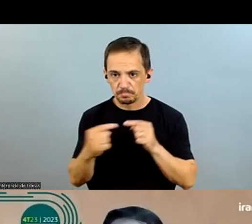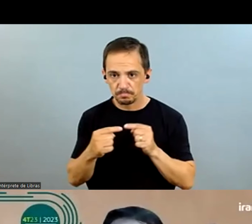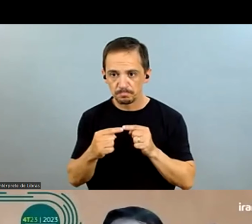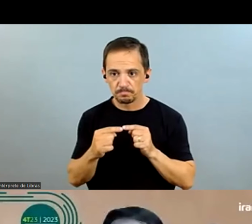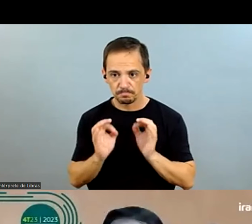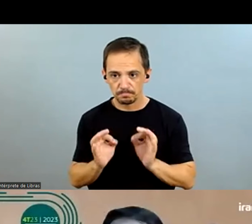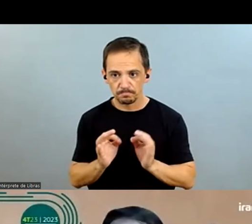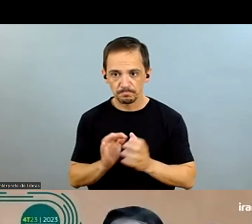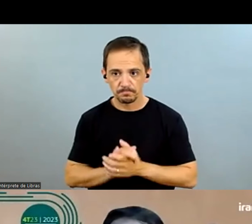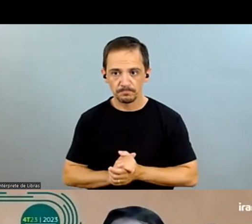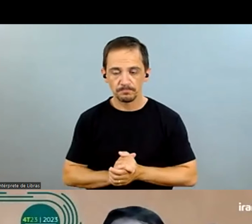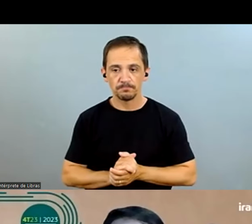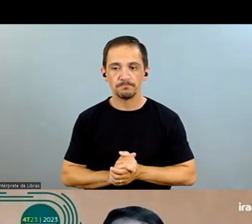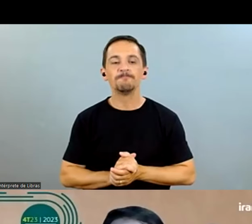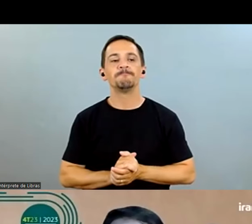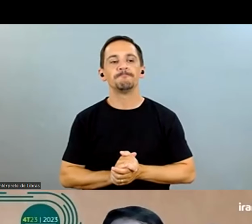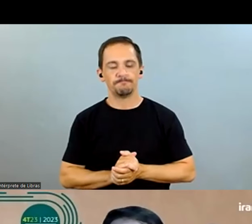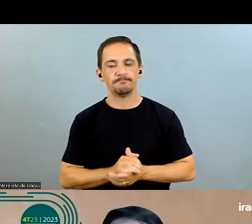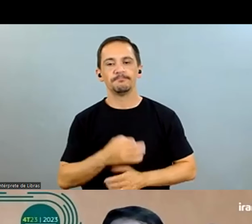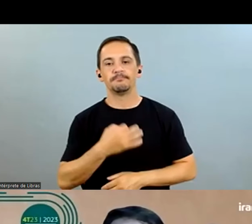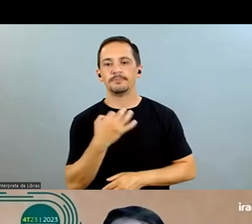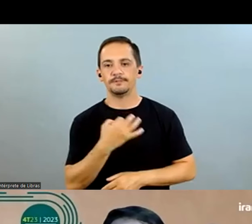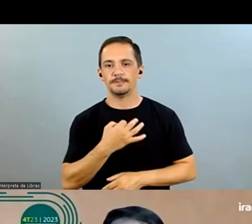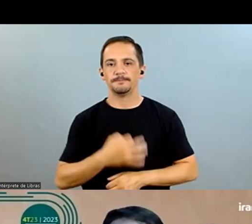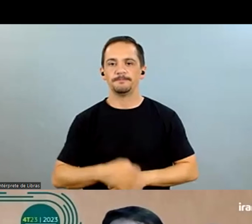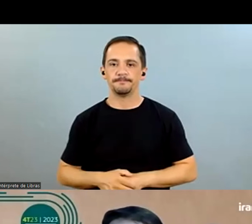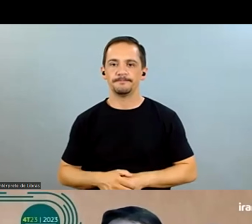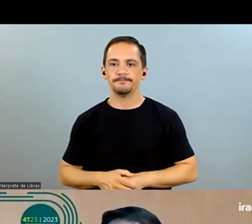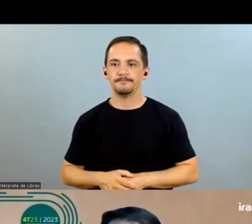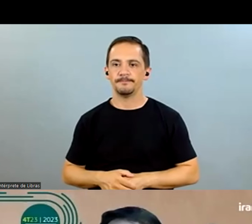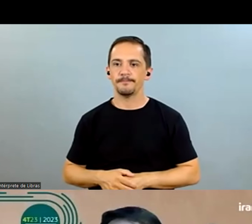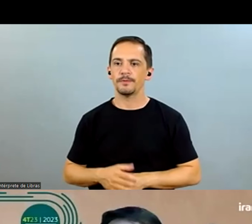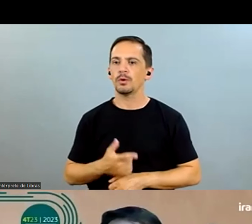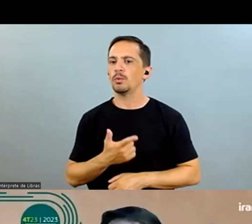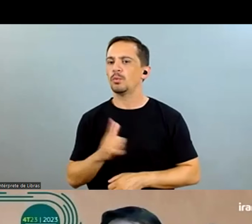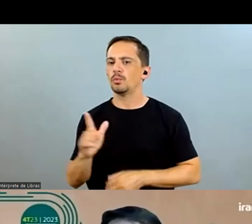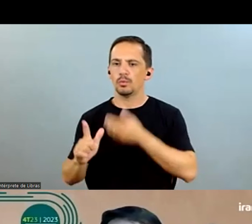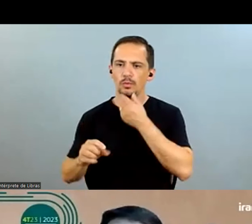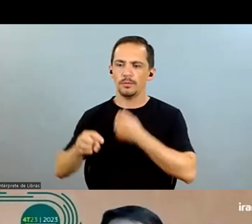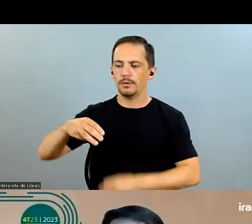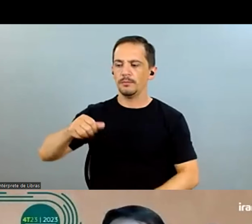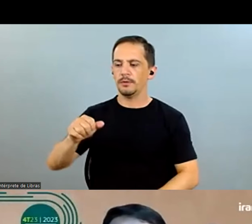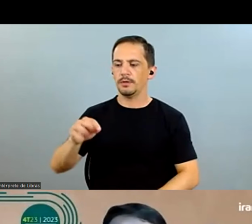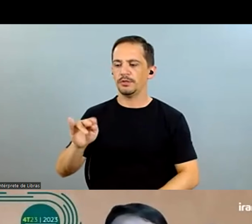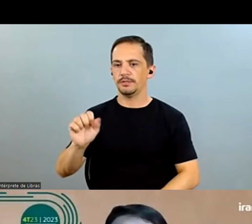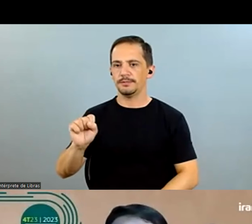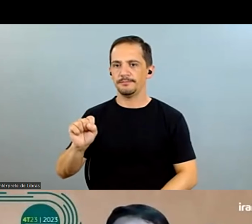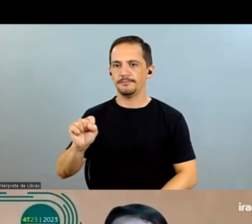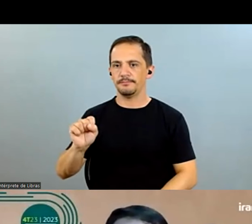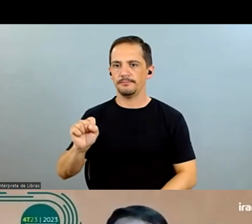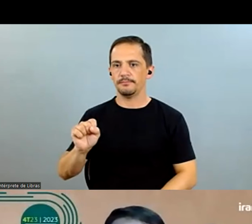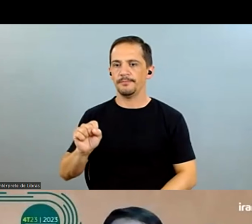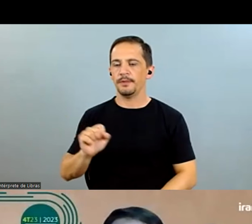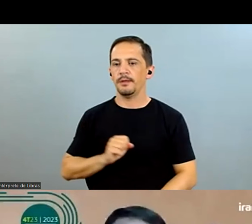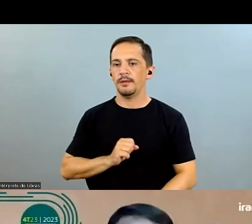respondi perfeito vamos lá aqui tem mais o do Matias DIT eh Boa tarde agora que a